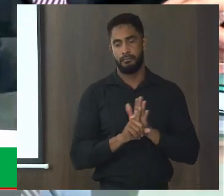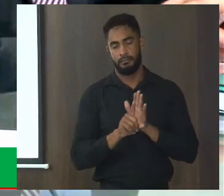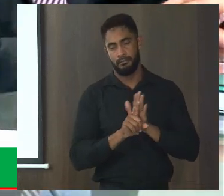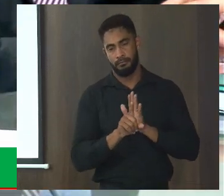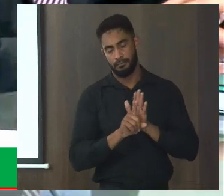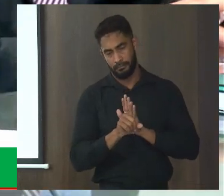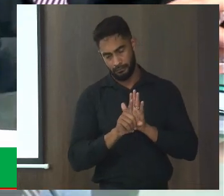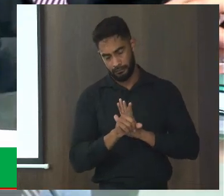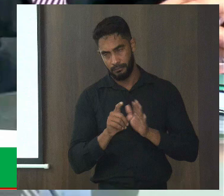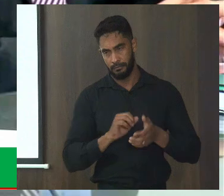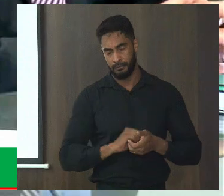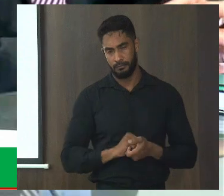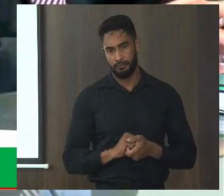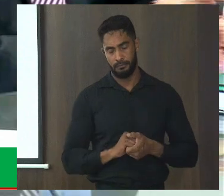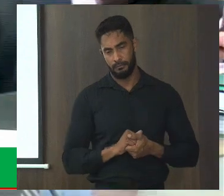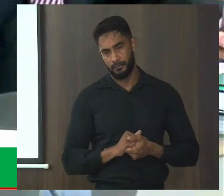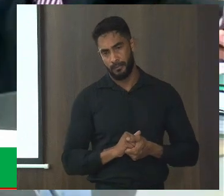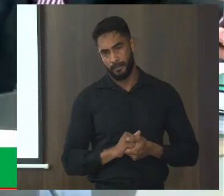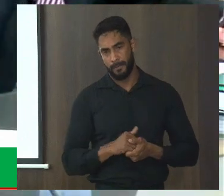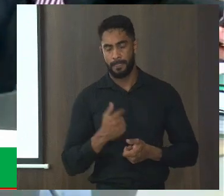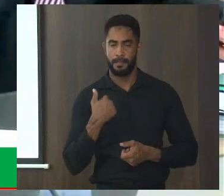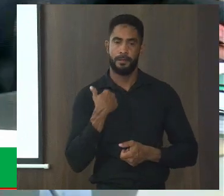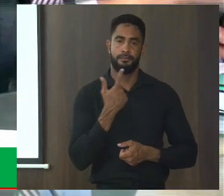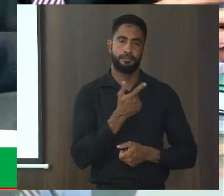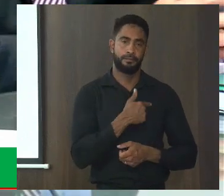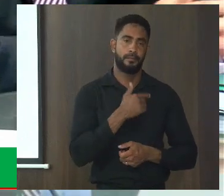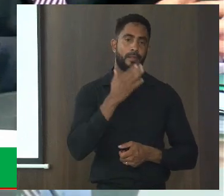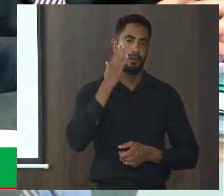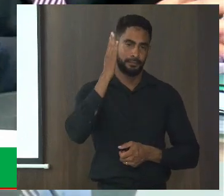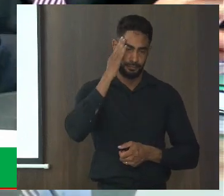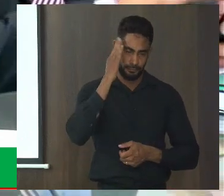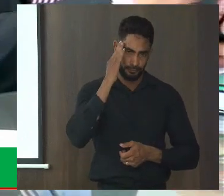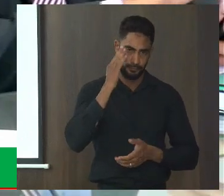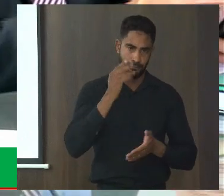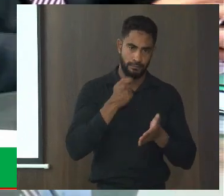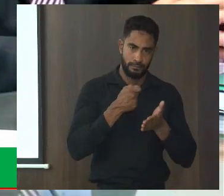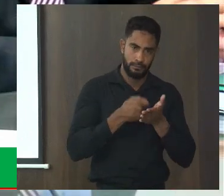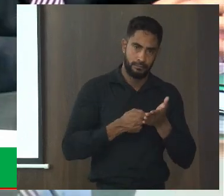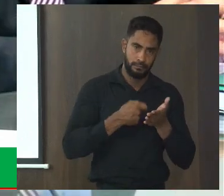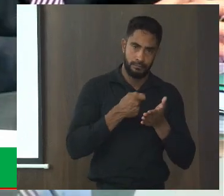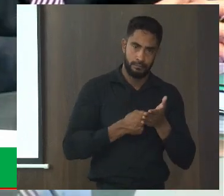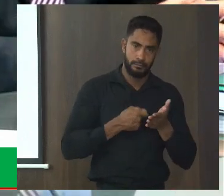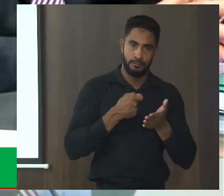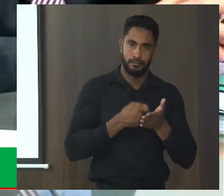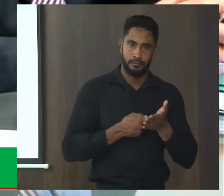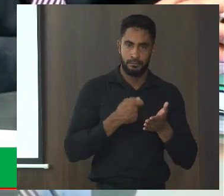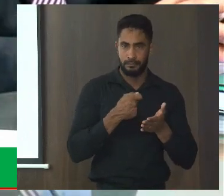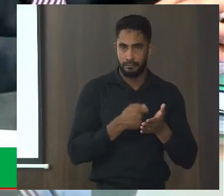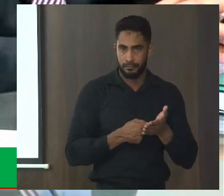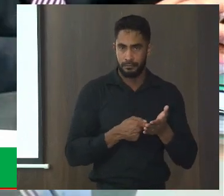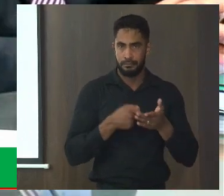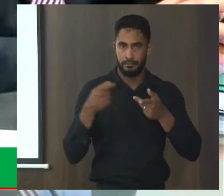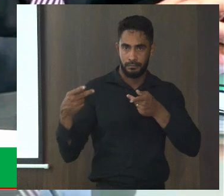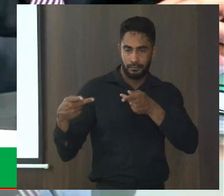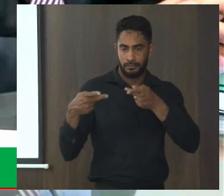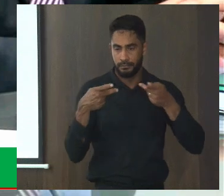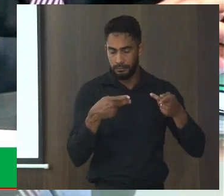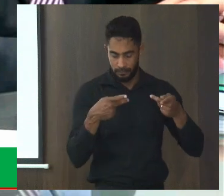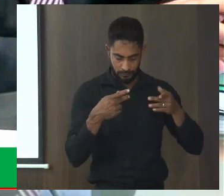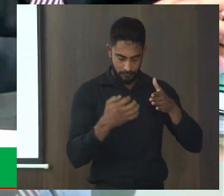senhor. Nós todos sabemos que tem uma exigência lá, né, para fazer uma visita à